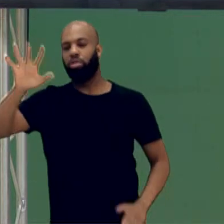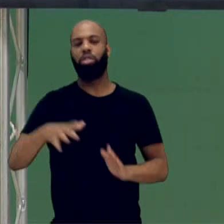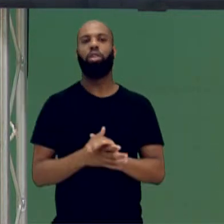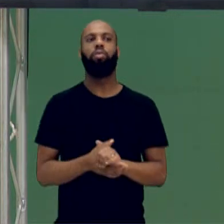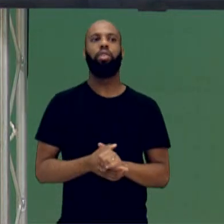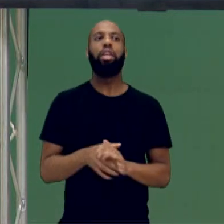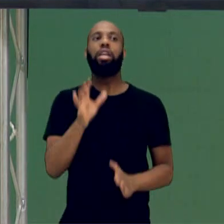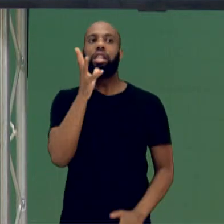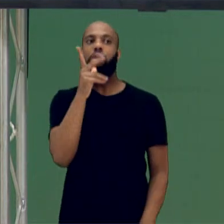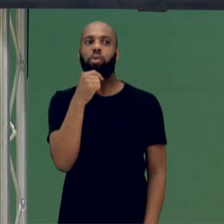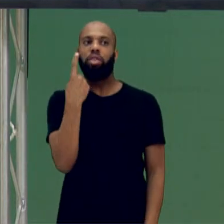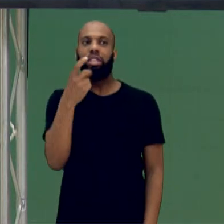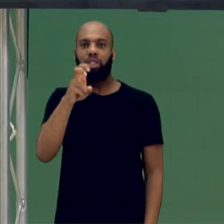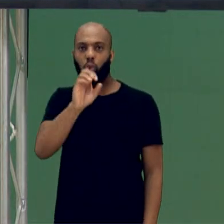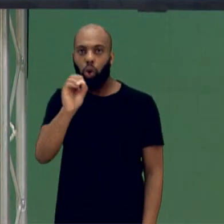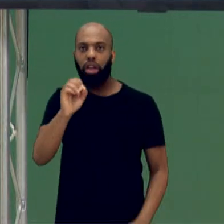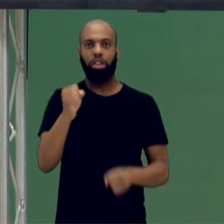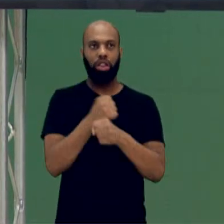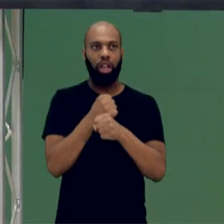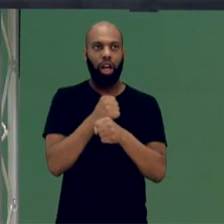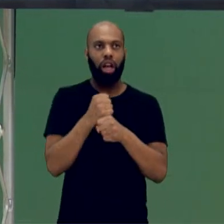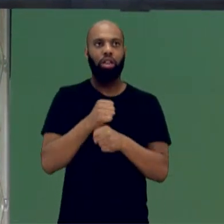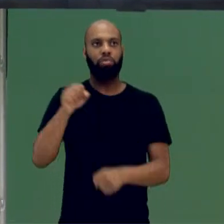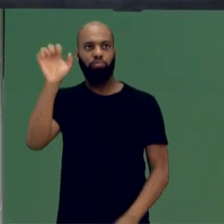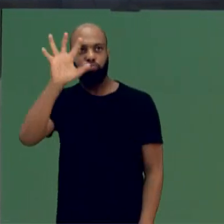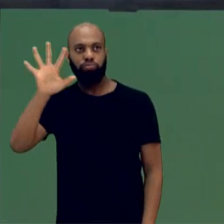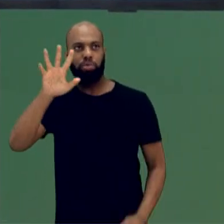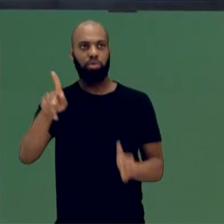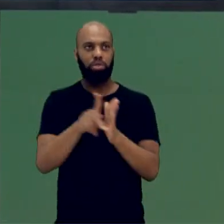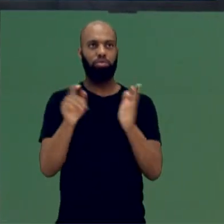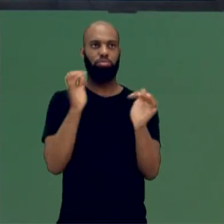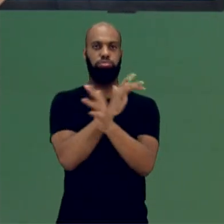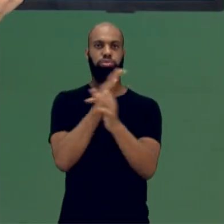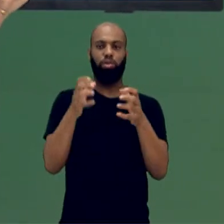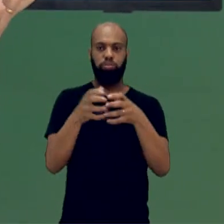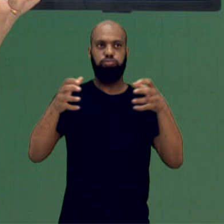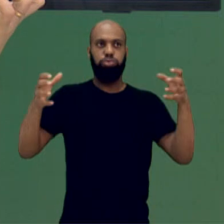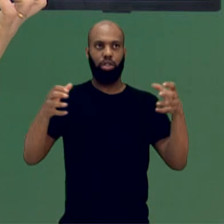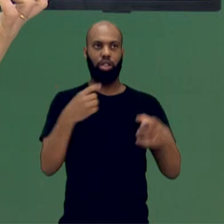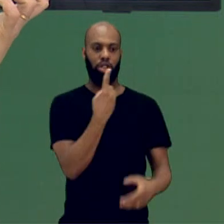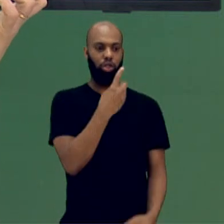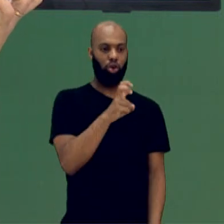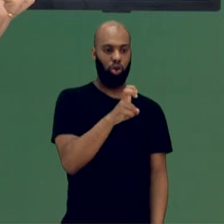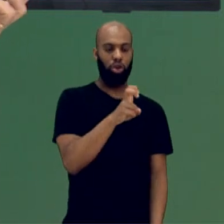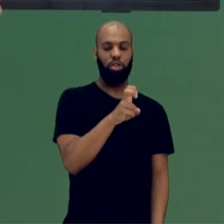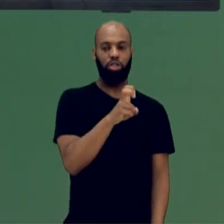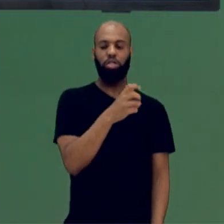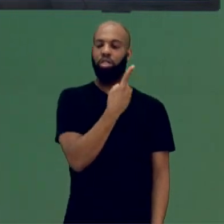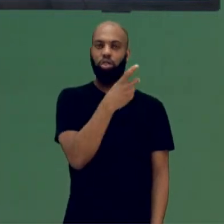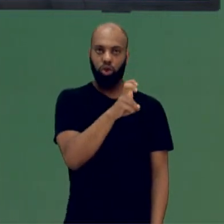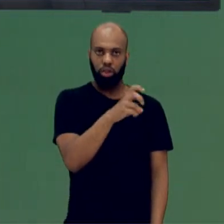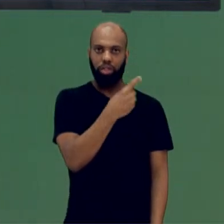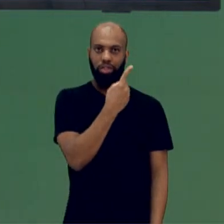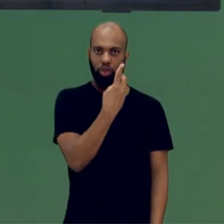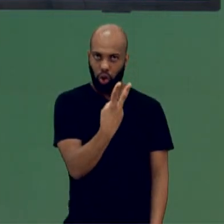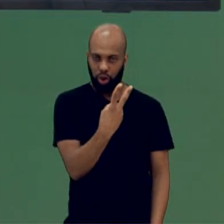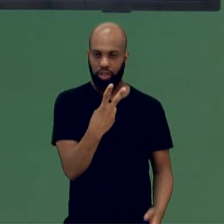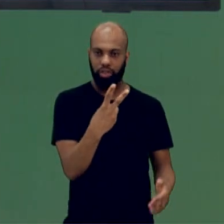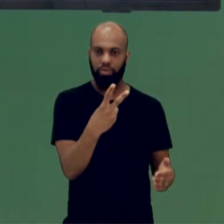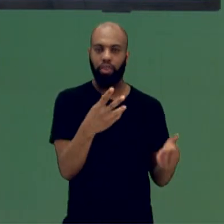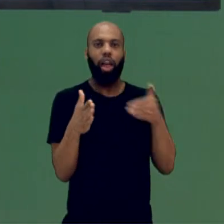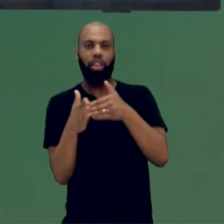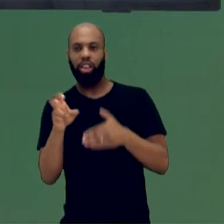urbana da Europa crescer, de 12% para 51%. Então, esse é o período em que nós tivemos a